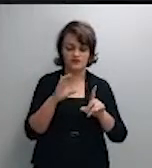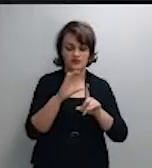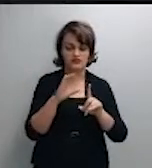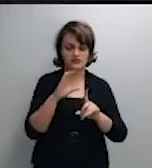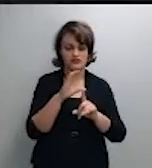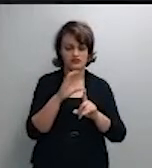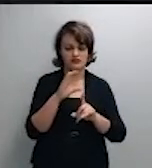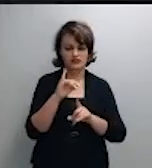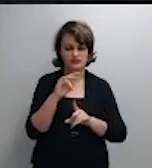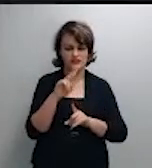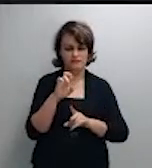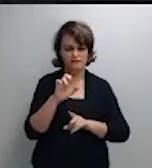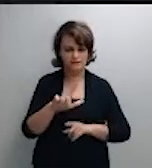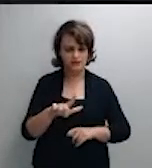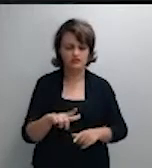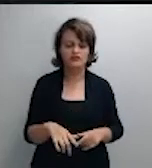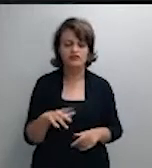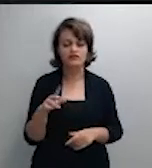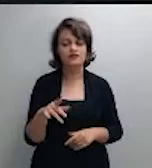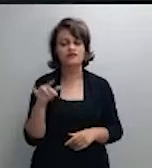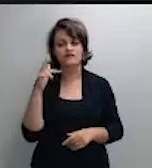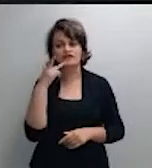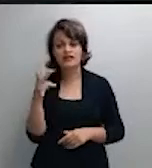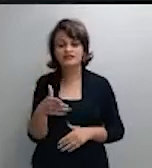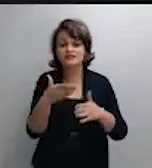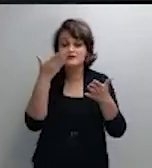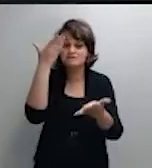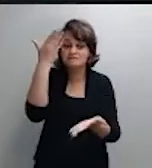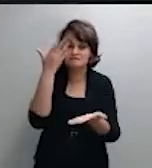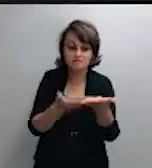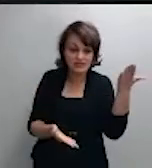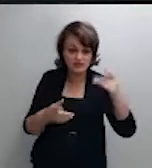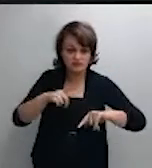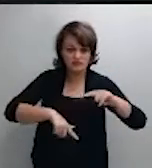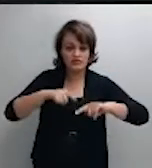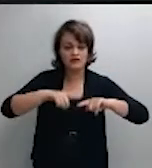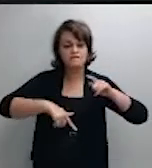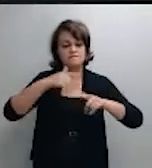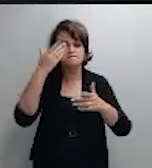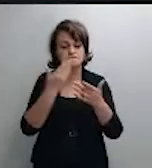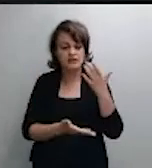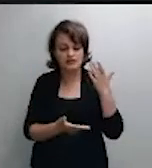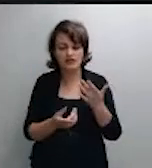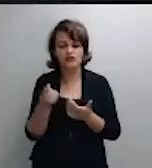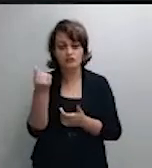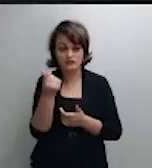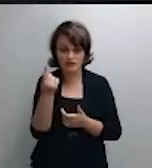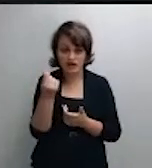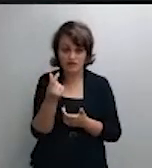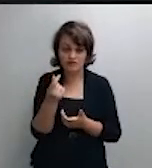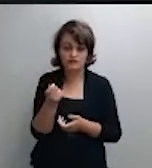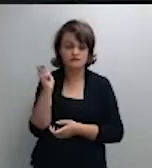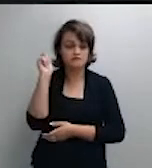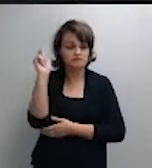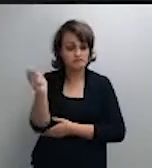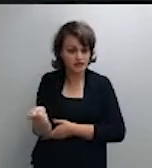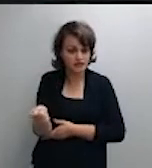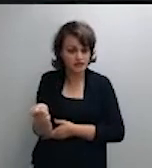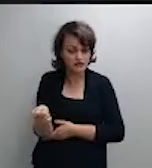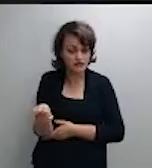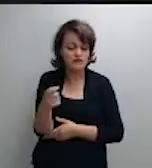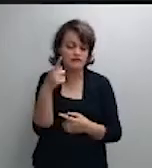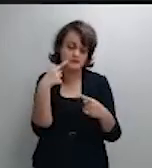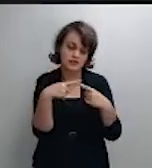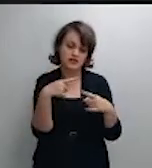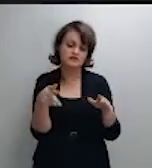10, nos casos de perda de objeto, os honorários serão devidos por quem deu causa ao processo.